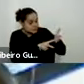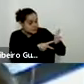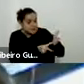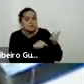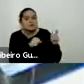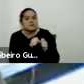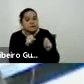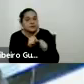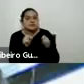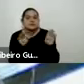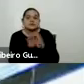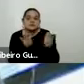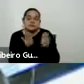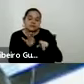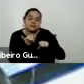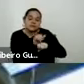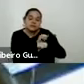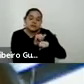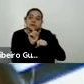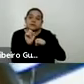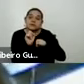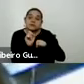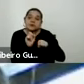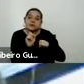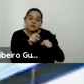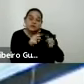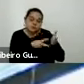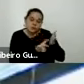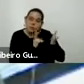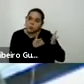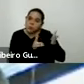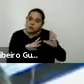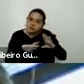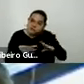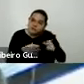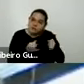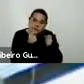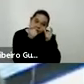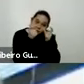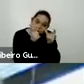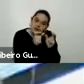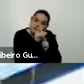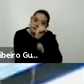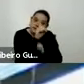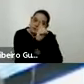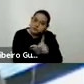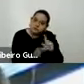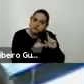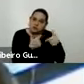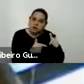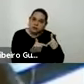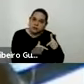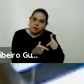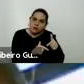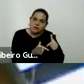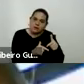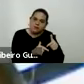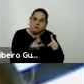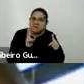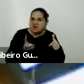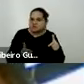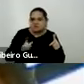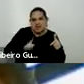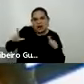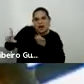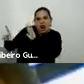sindicato continuaria defendendo os interesses, os direitos do trabalhador, embora a legislação venha precarizar, né?